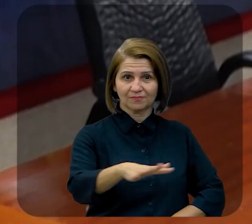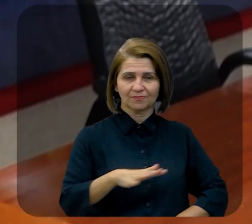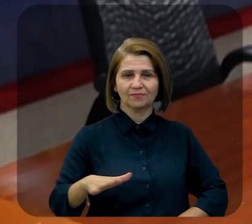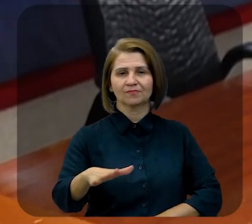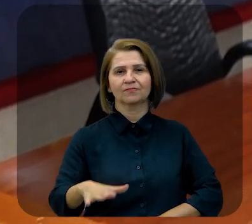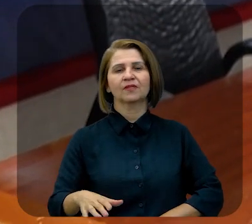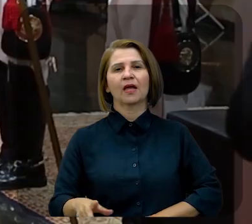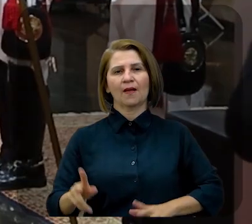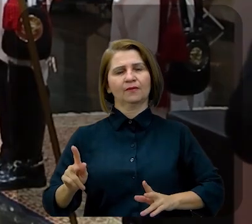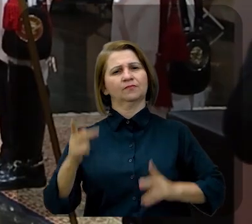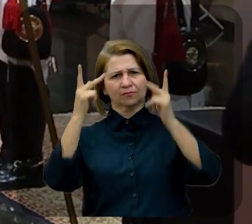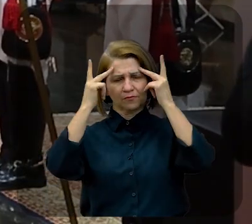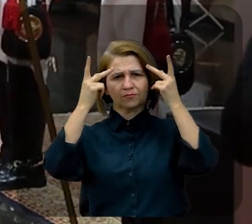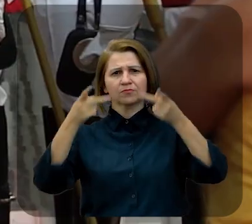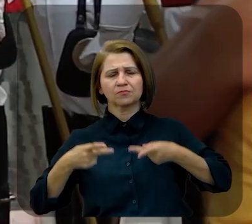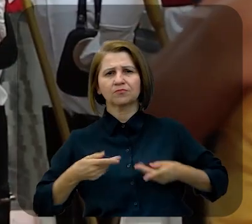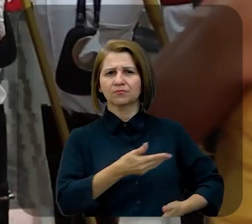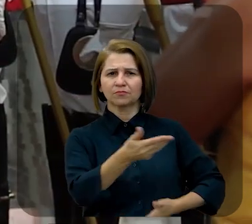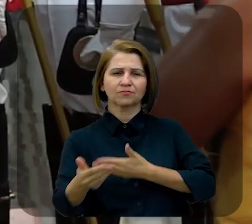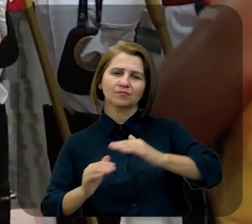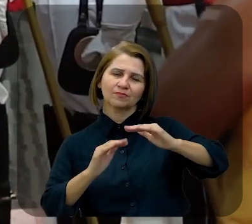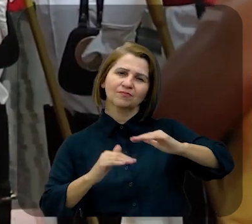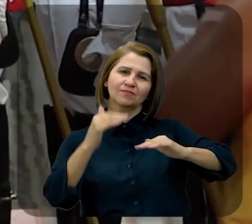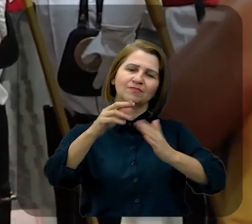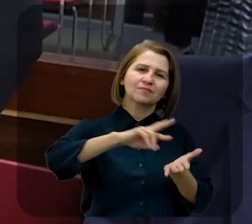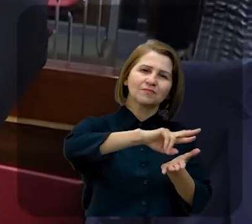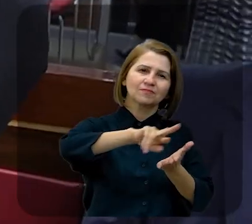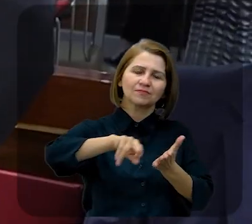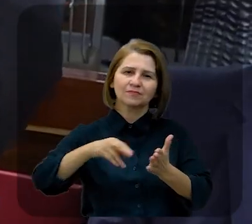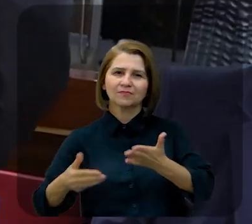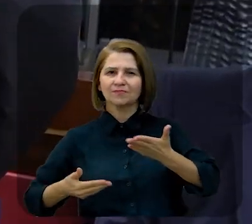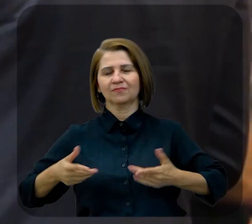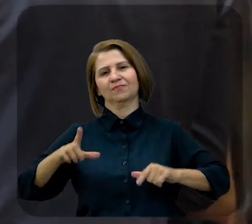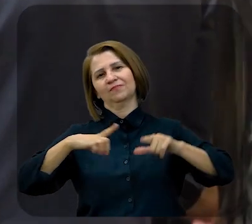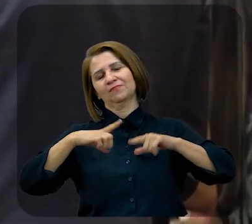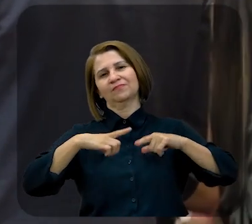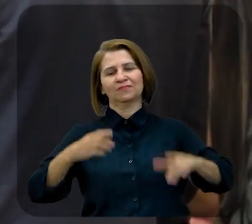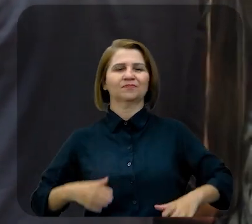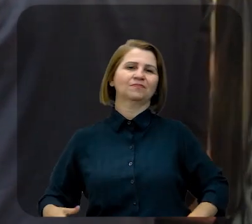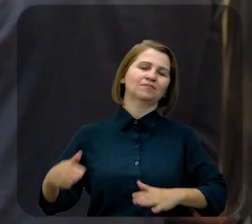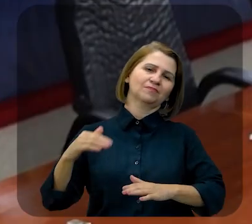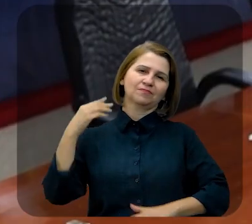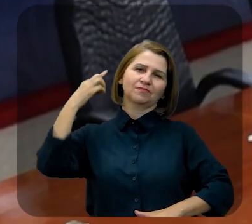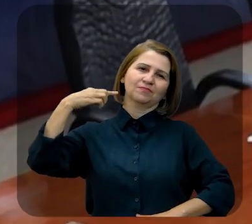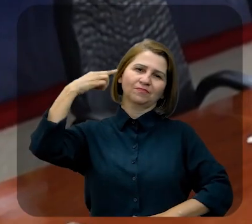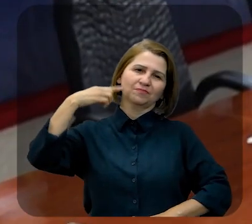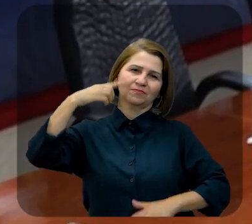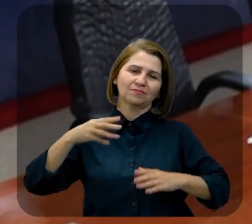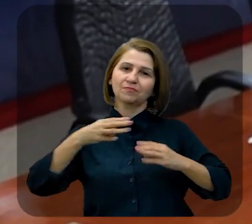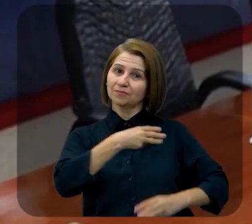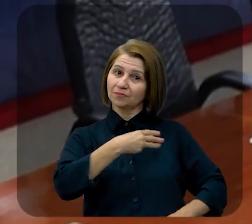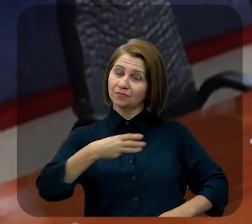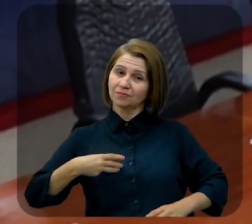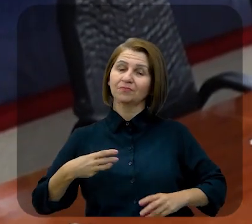São personalidades, autoridades, magistrados, servidores, advogados, membros do Ministério Público que, de